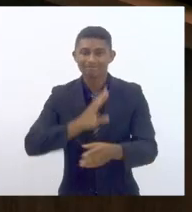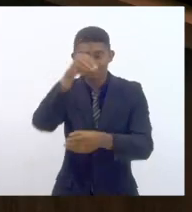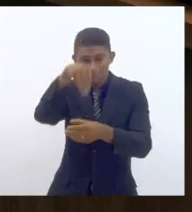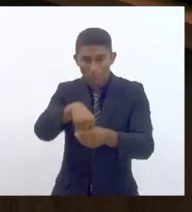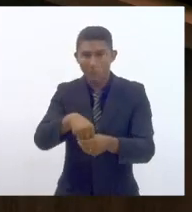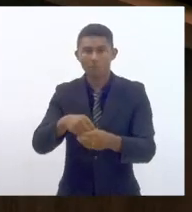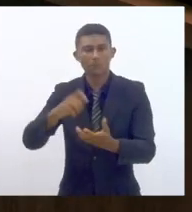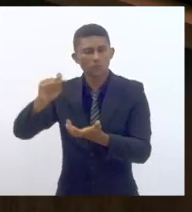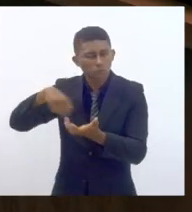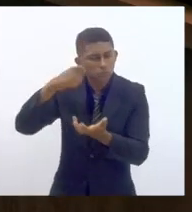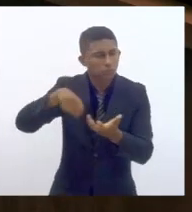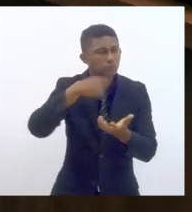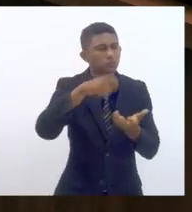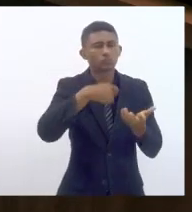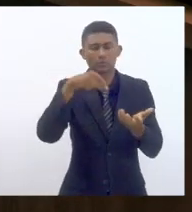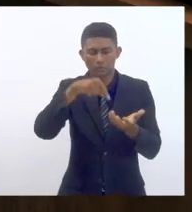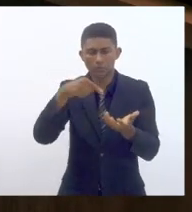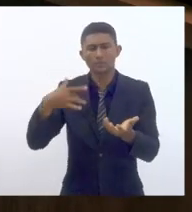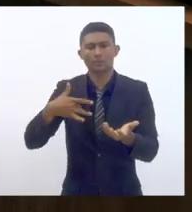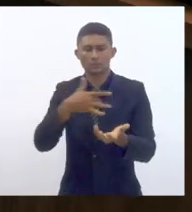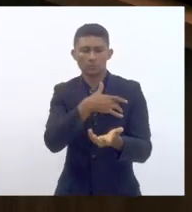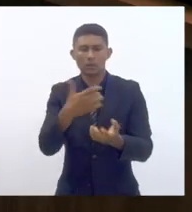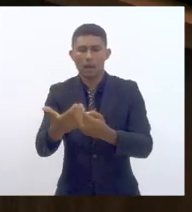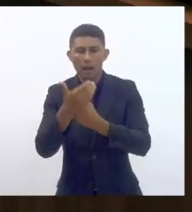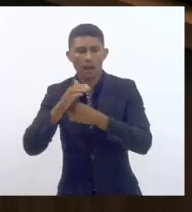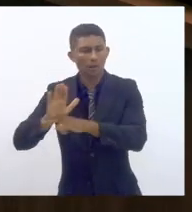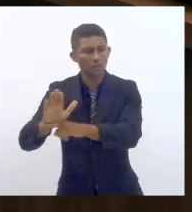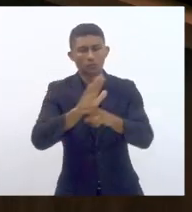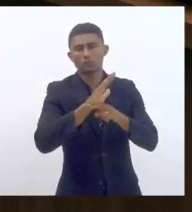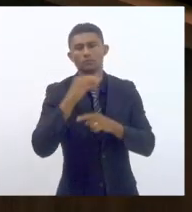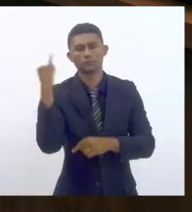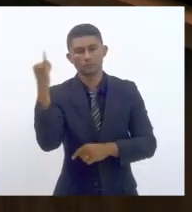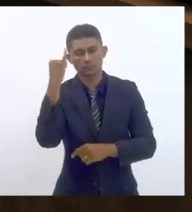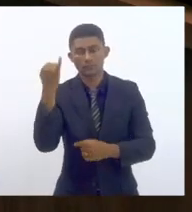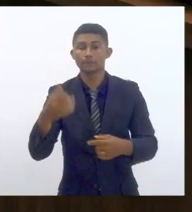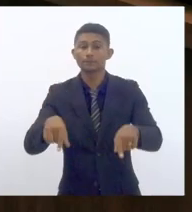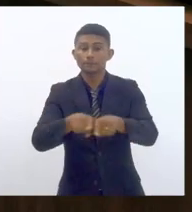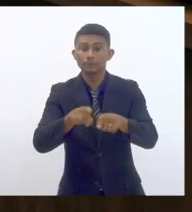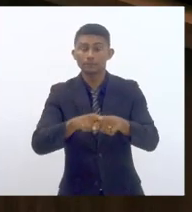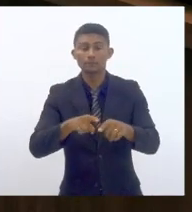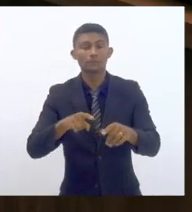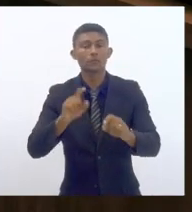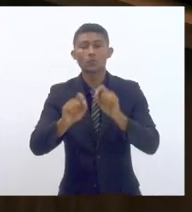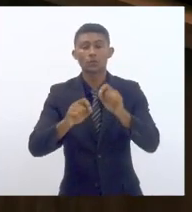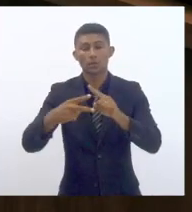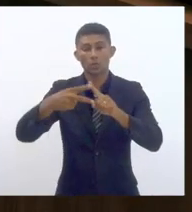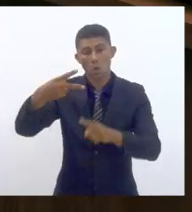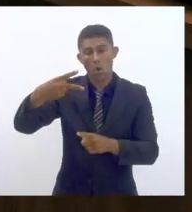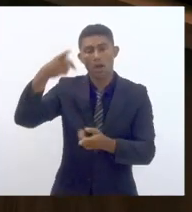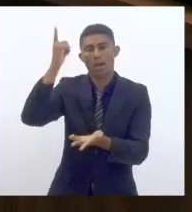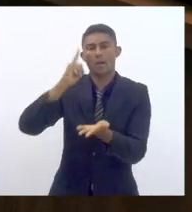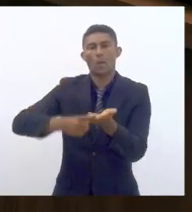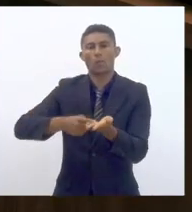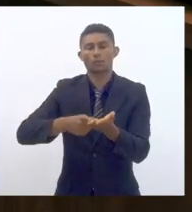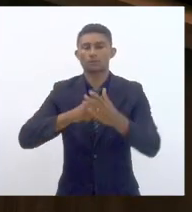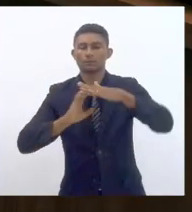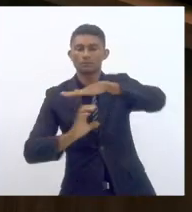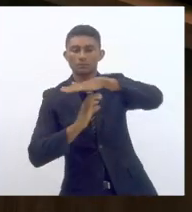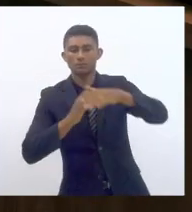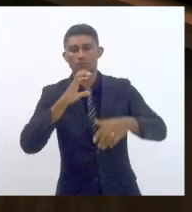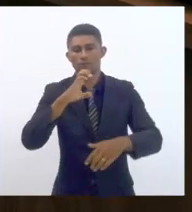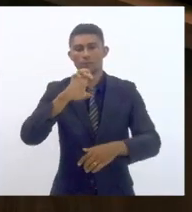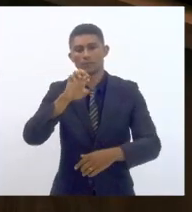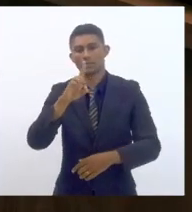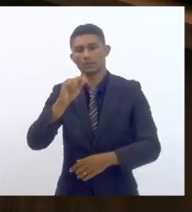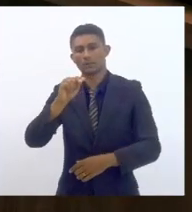Universitário, do Colégio de Aplicação da UERJ. E também ressaltar esses 2 acordos que fizemos, Rodrigo, tanto sobre a SEDAE quanto